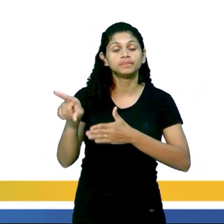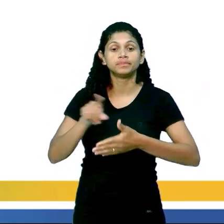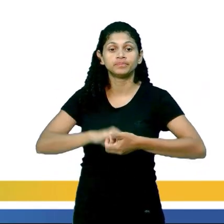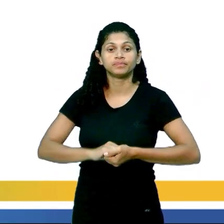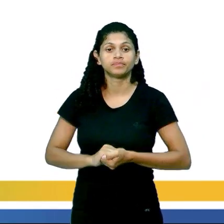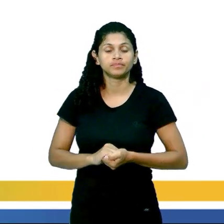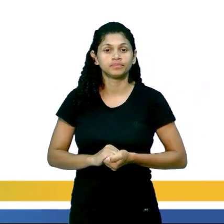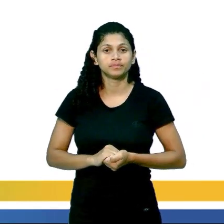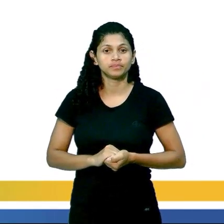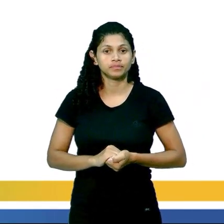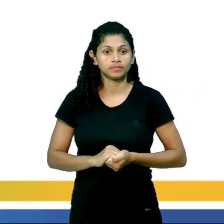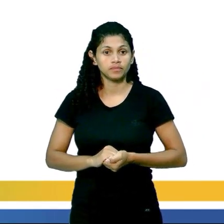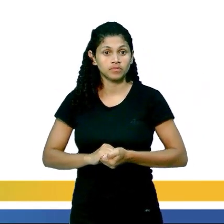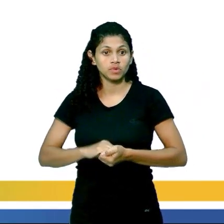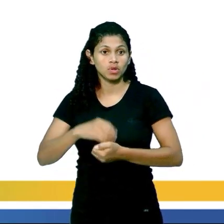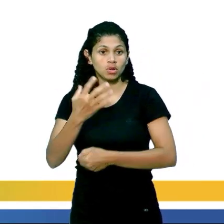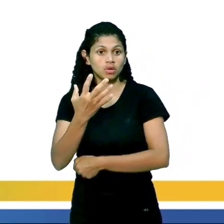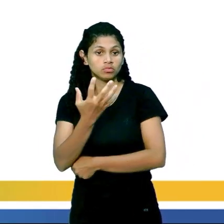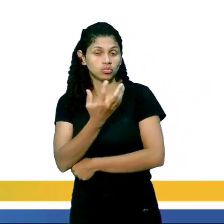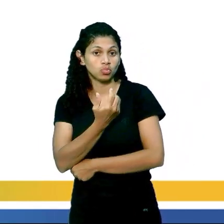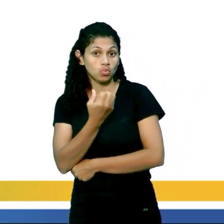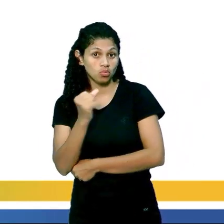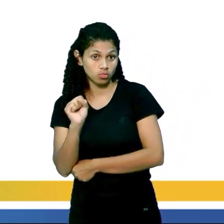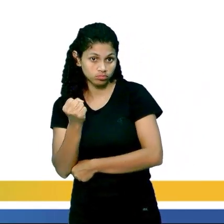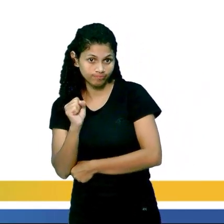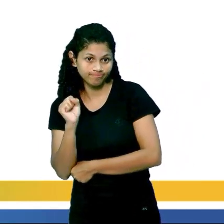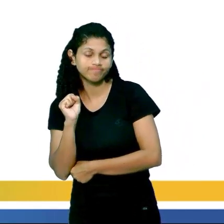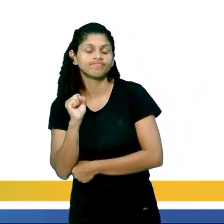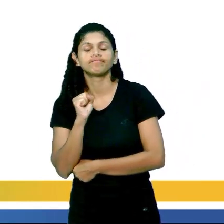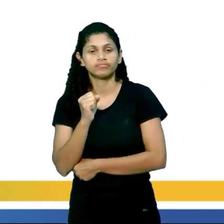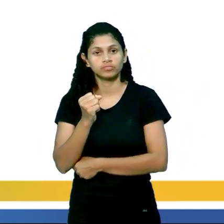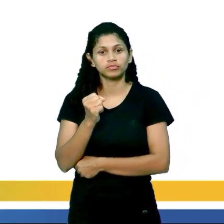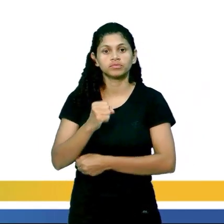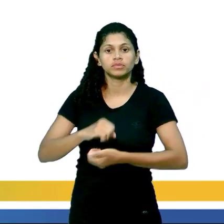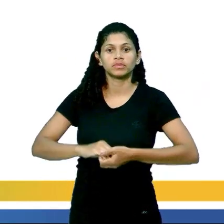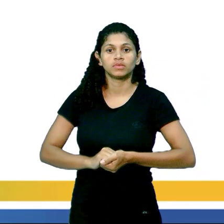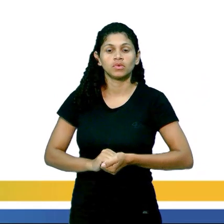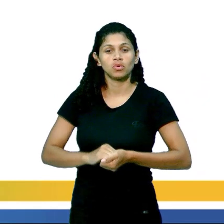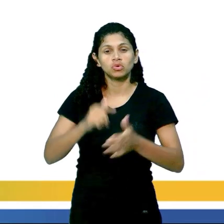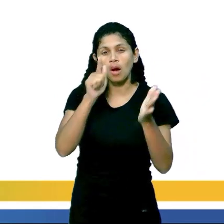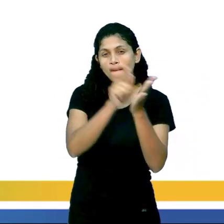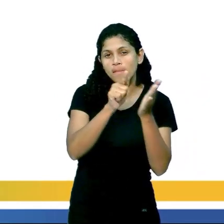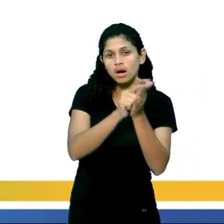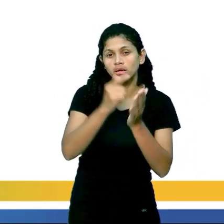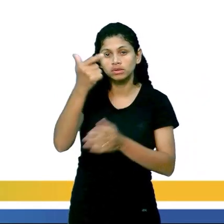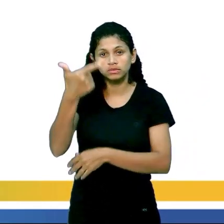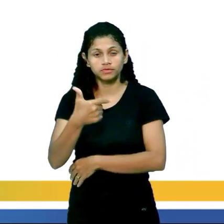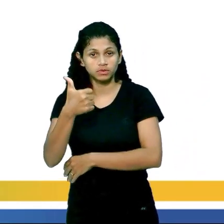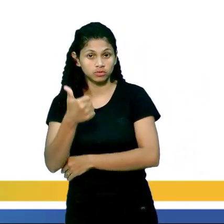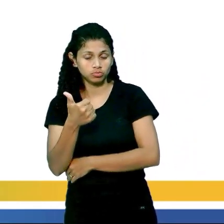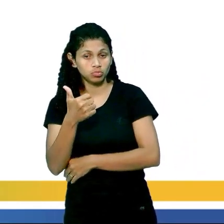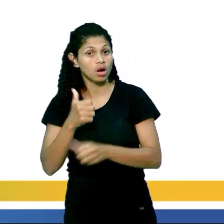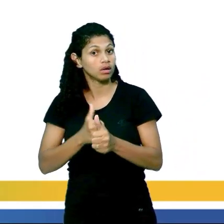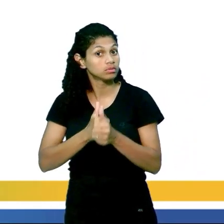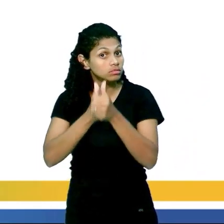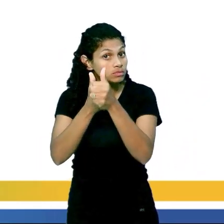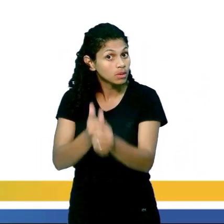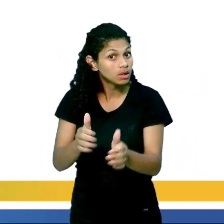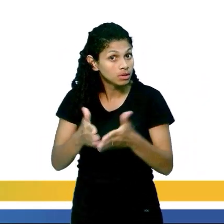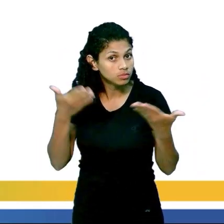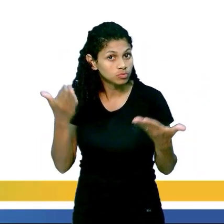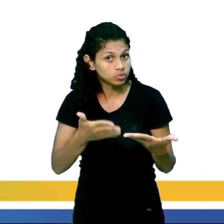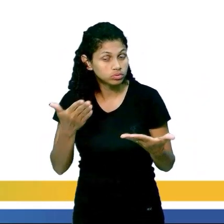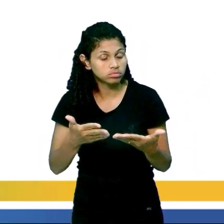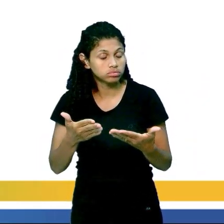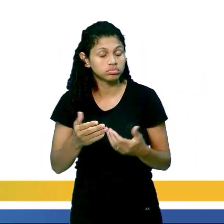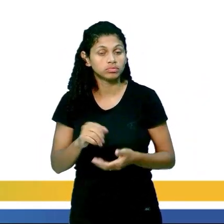Questão 8, livro do segundo ano da prova Enem, página 21. Se você puder, acompanhe aí no seu livro. Durante a